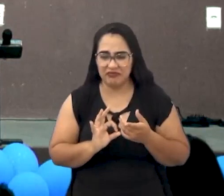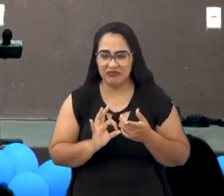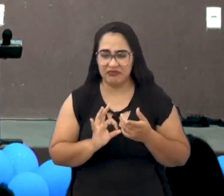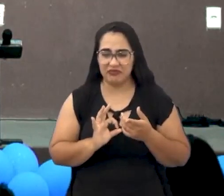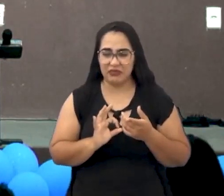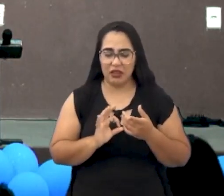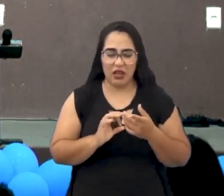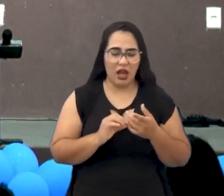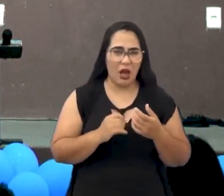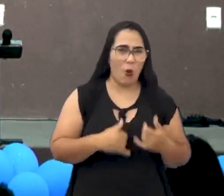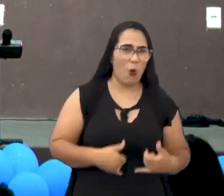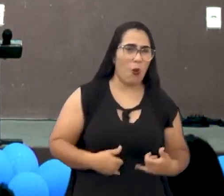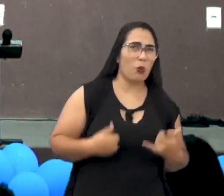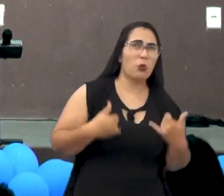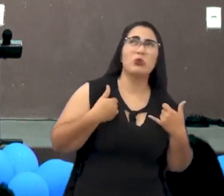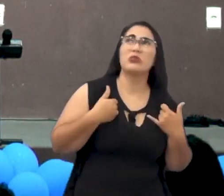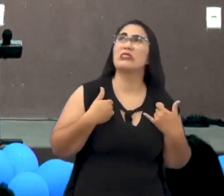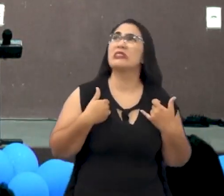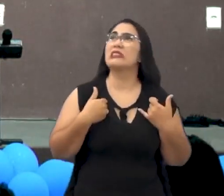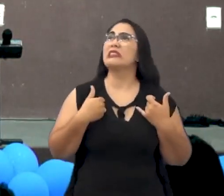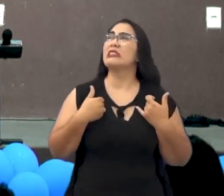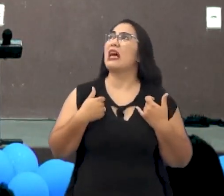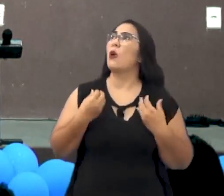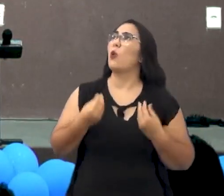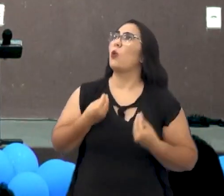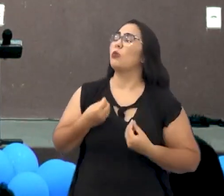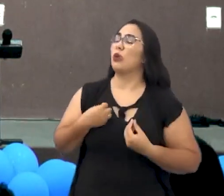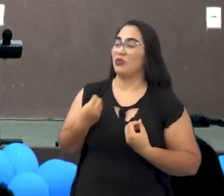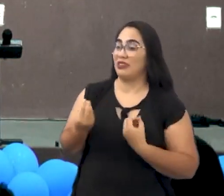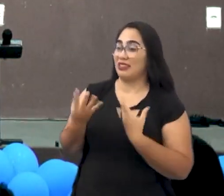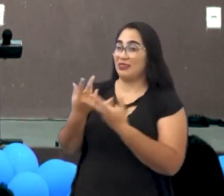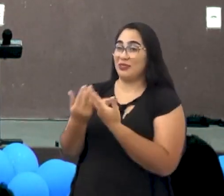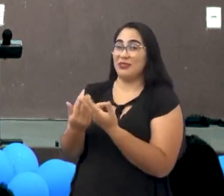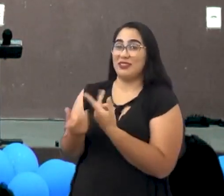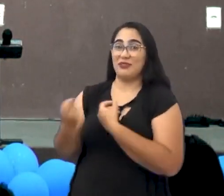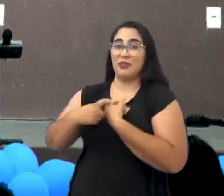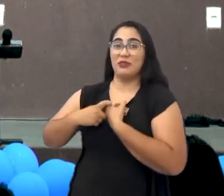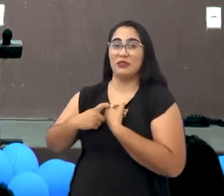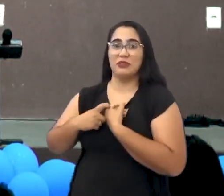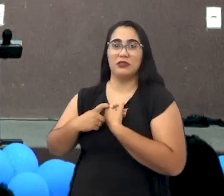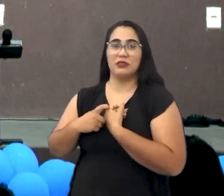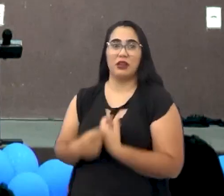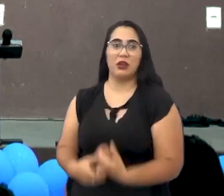O orgulho faz você querer oferecer um dinheiro para receber algo em troca. Isso é orgulho.